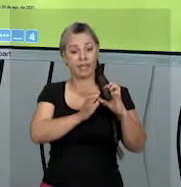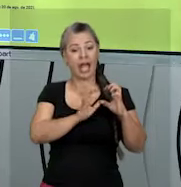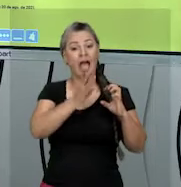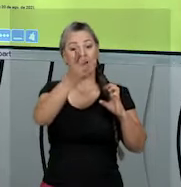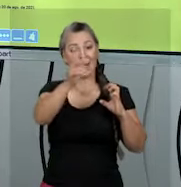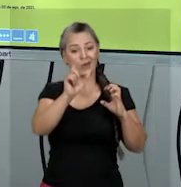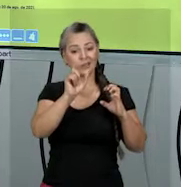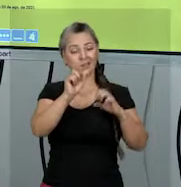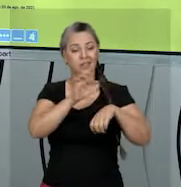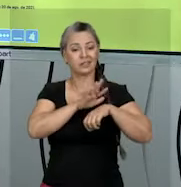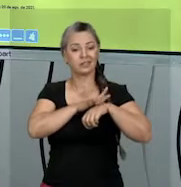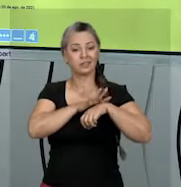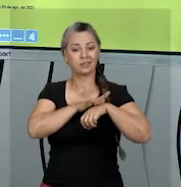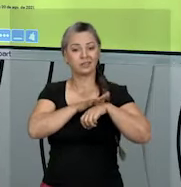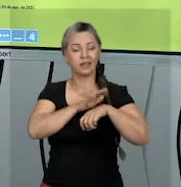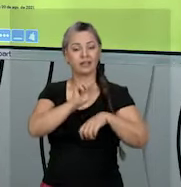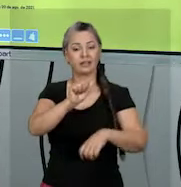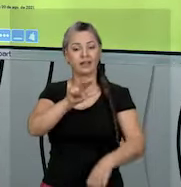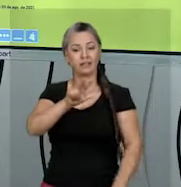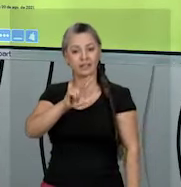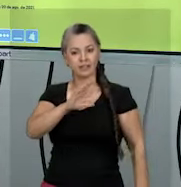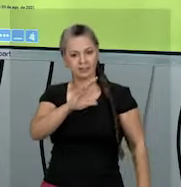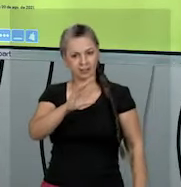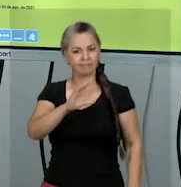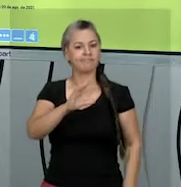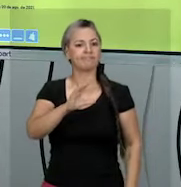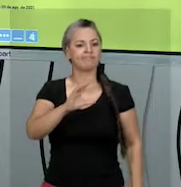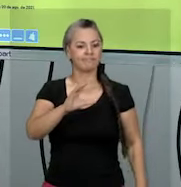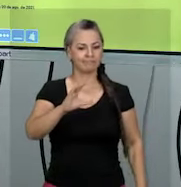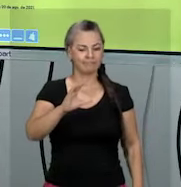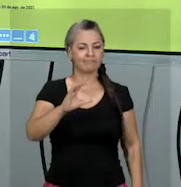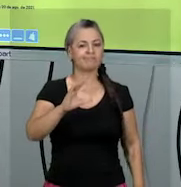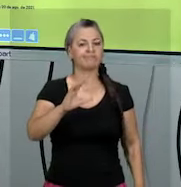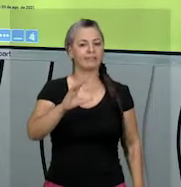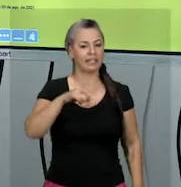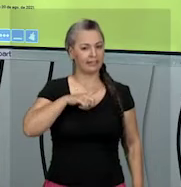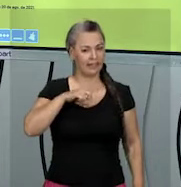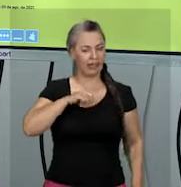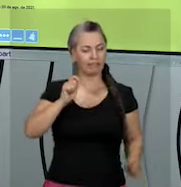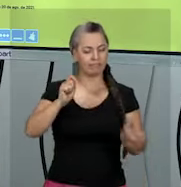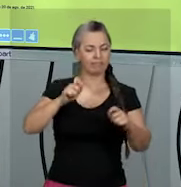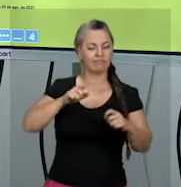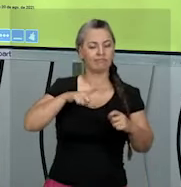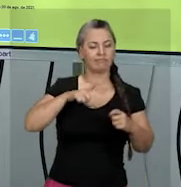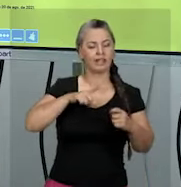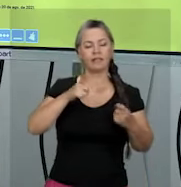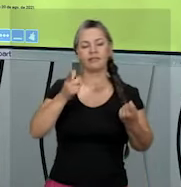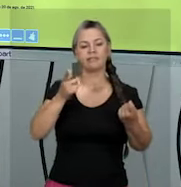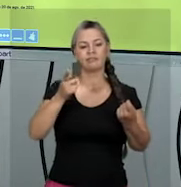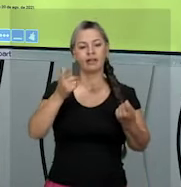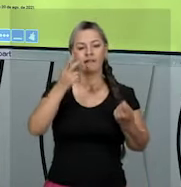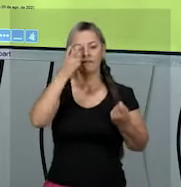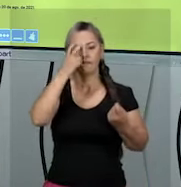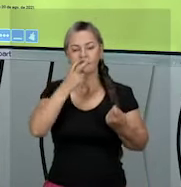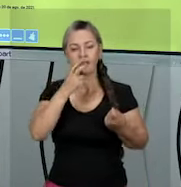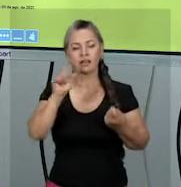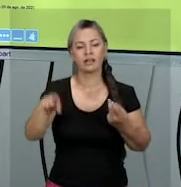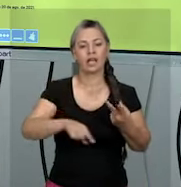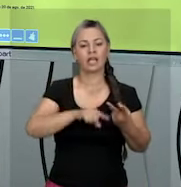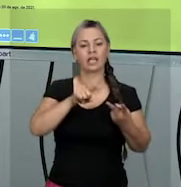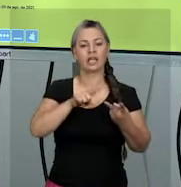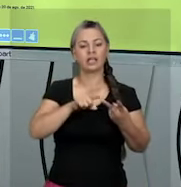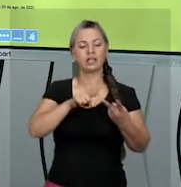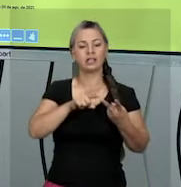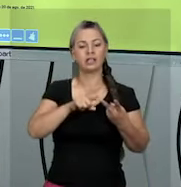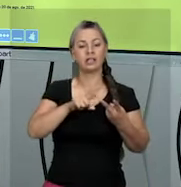fala, dificuldade de às vezes executar algum movimento. Por quê? Por causa da região